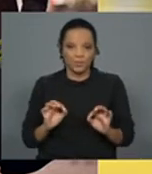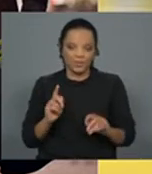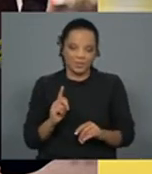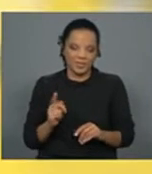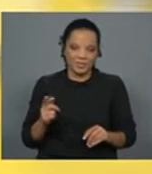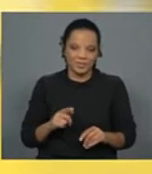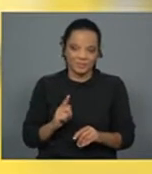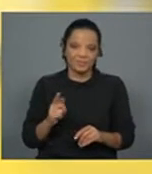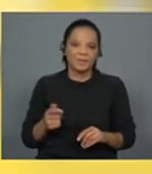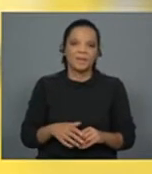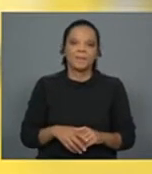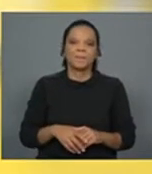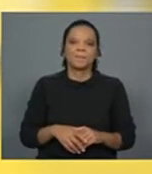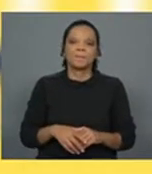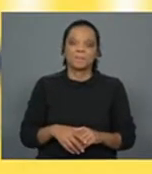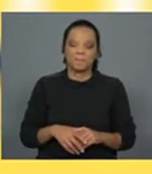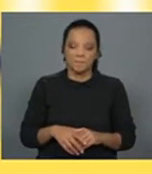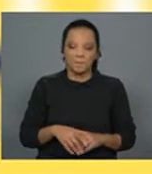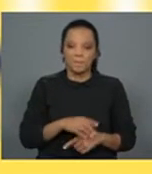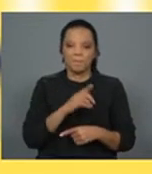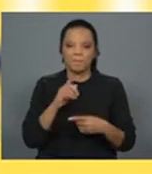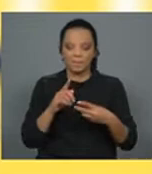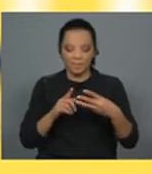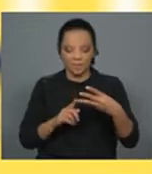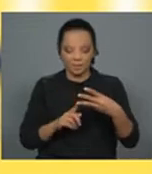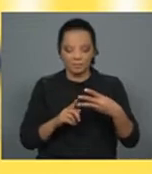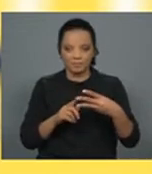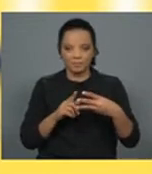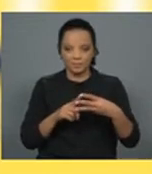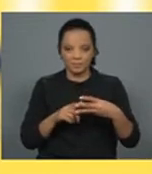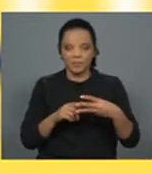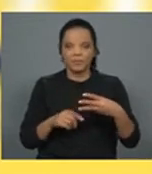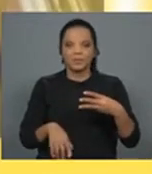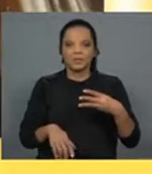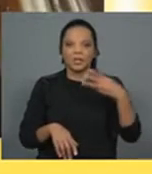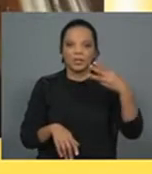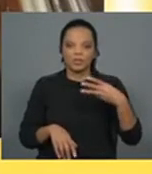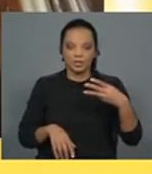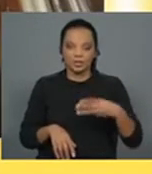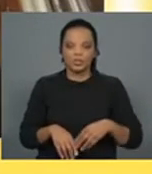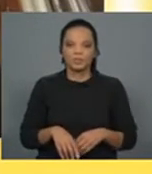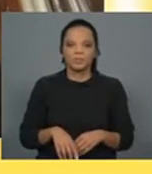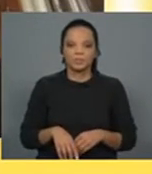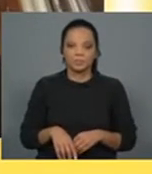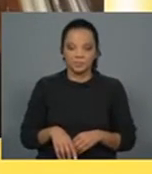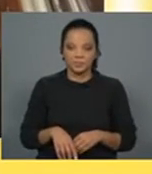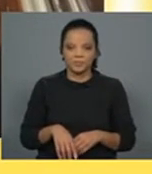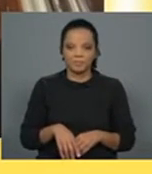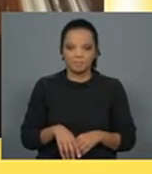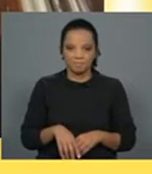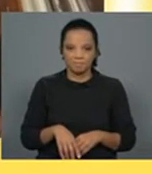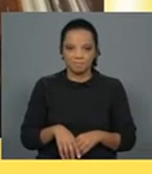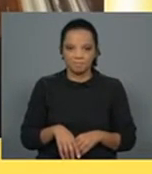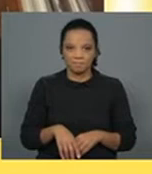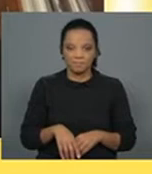que eu ia dizer. Morrad Bezgud, Paula Teves Costa, Fernando Carrilho, aos três,